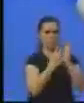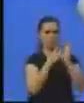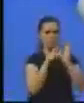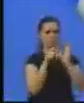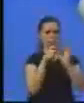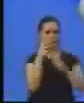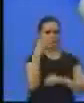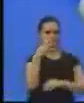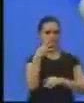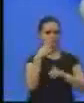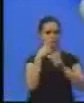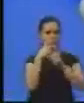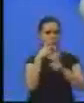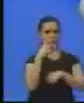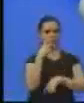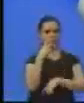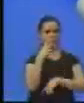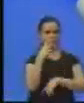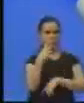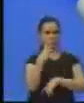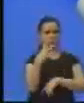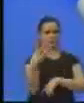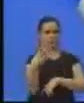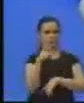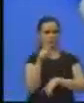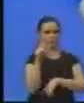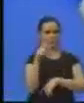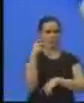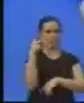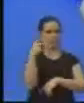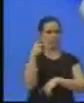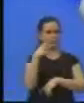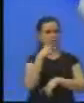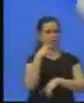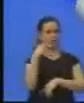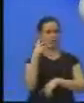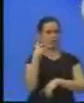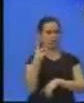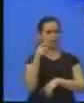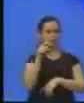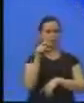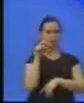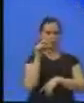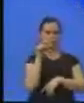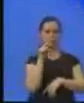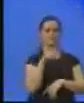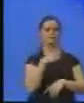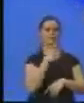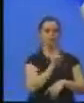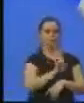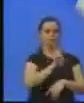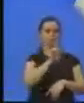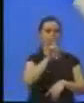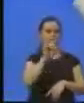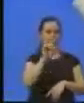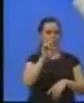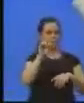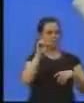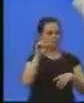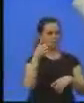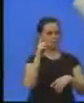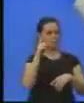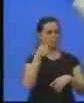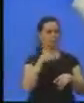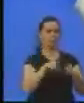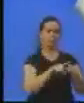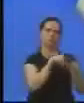cubo, mais 14x² menos 2x. Essa é a parte do u'linha. E aí eu multiplico por toda a